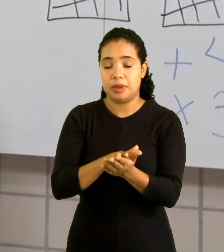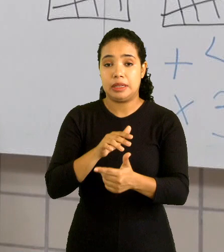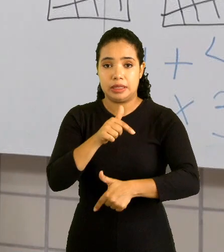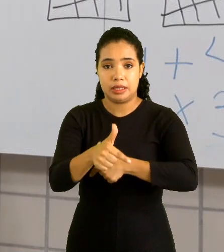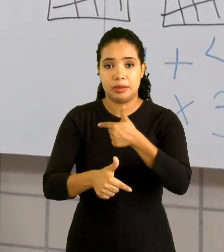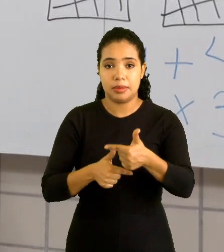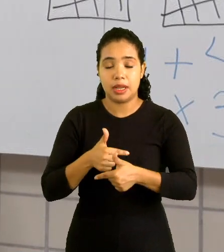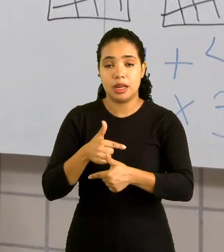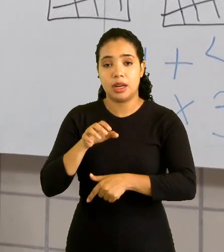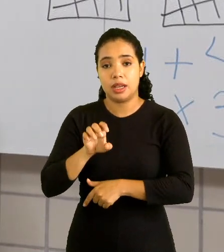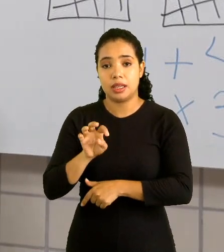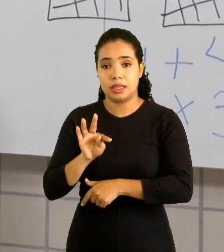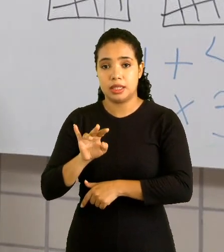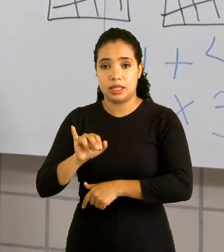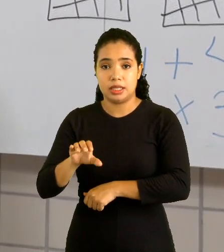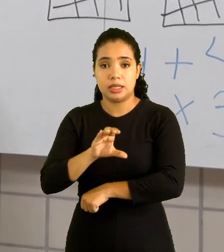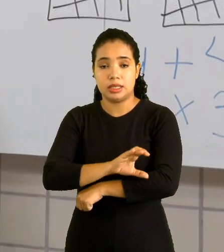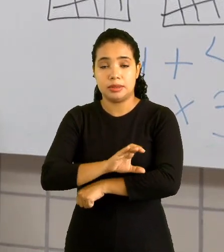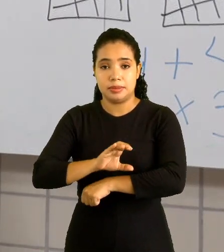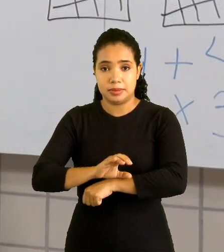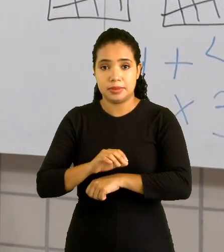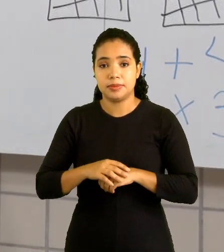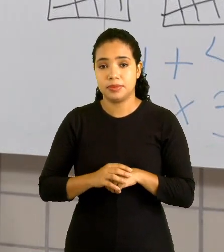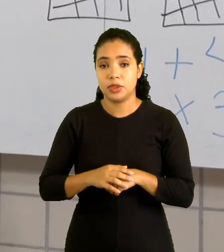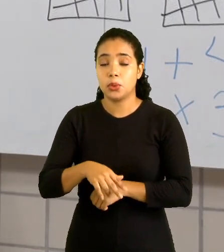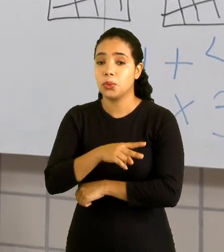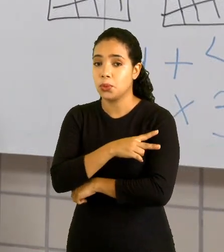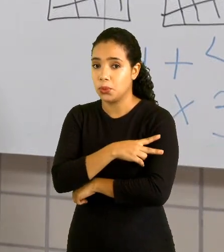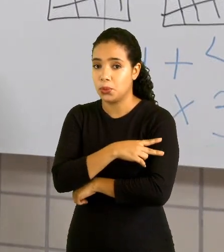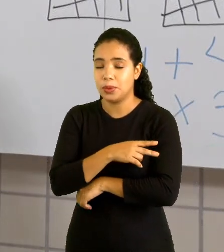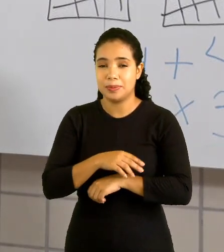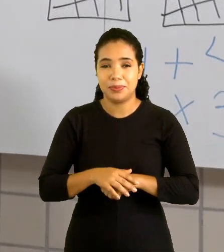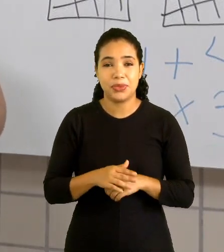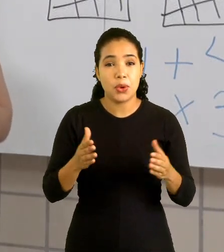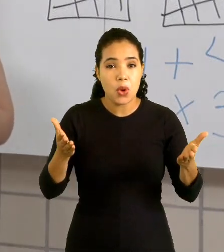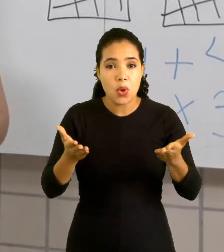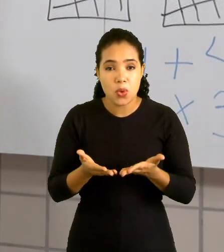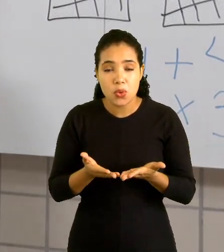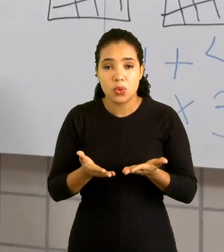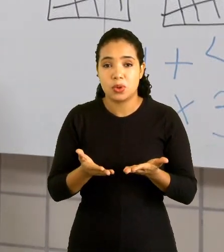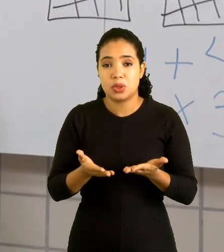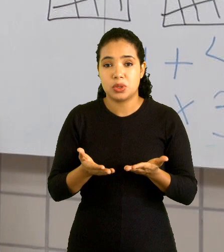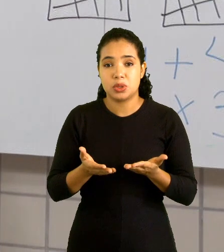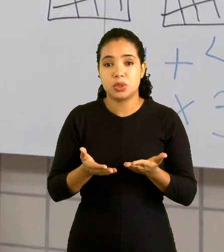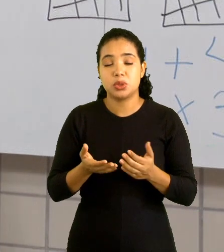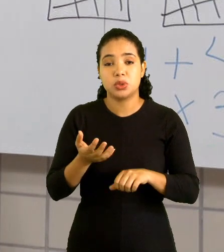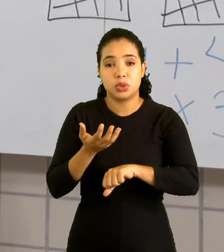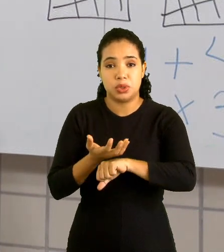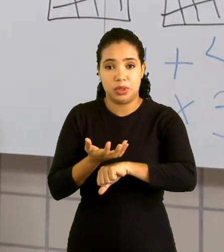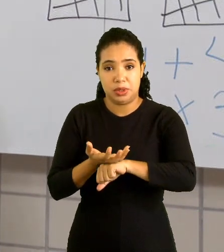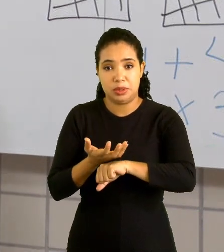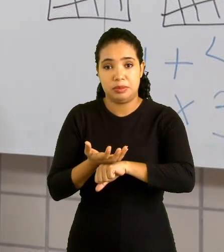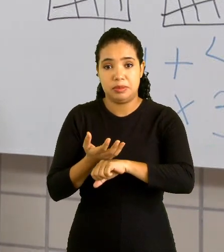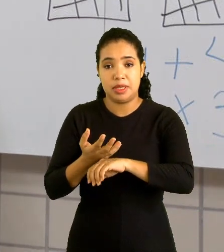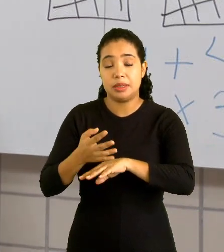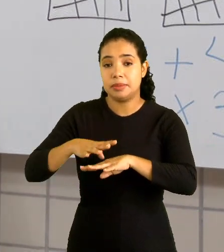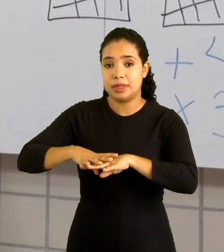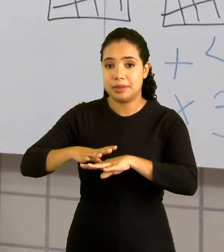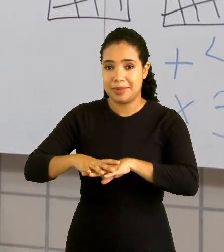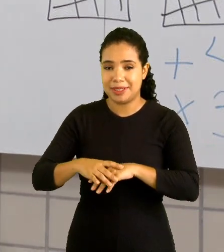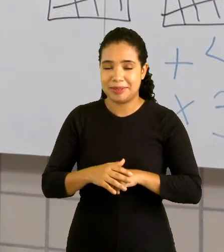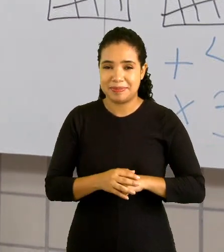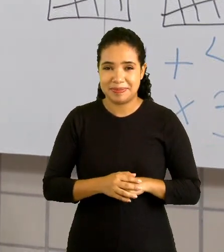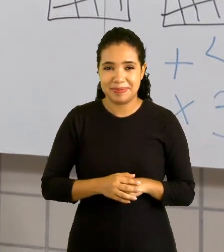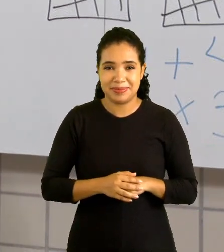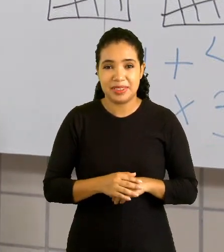na EPI Caroline Campelo, na turma do segundo ano. Hoje nós vamos trabalhar o componente curricular de